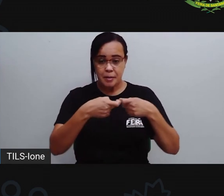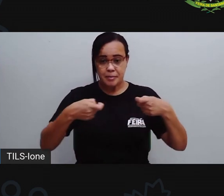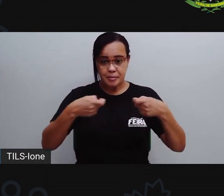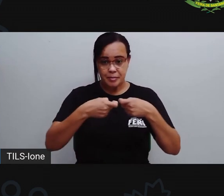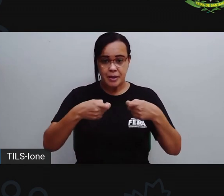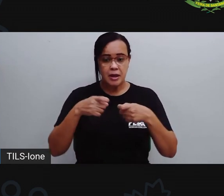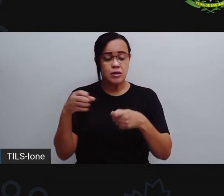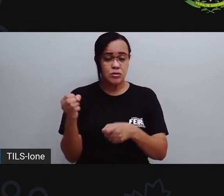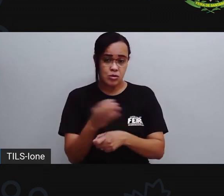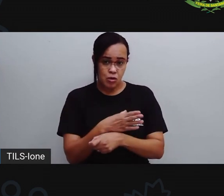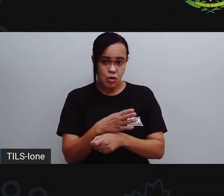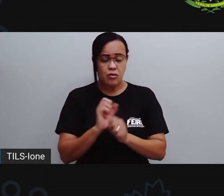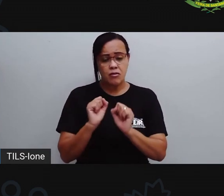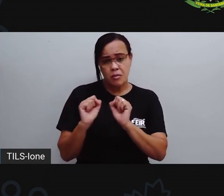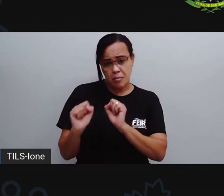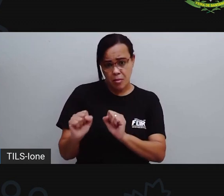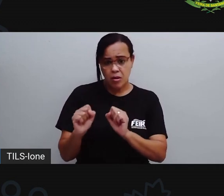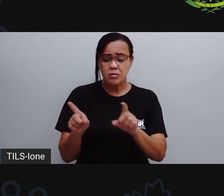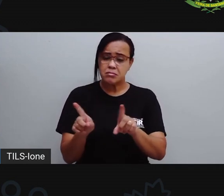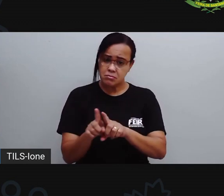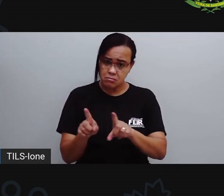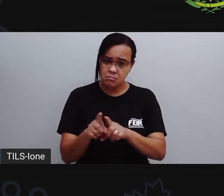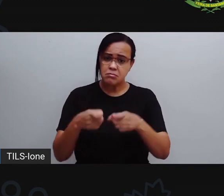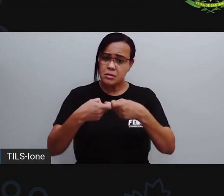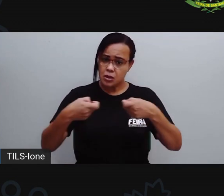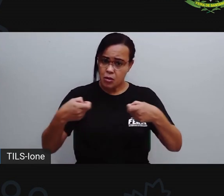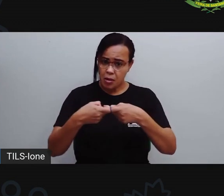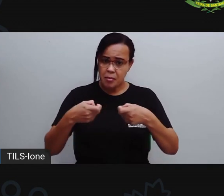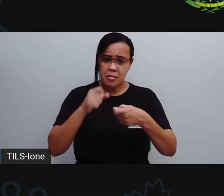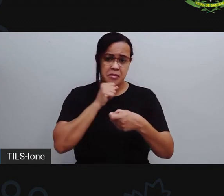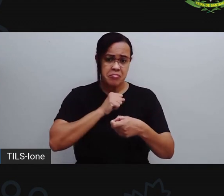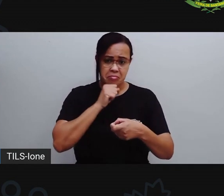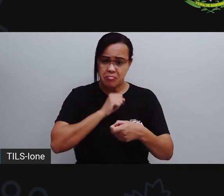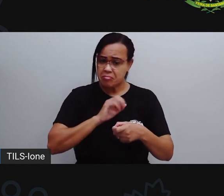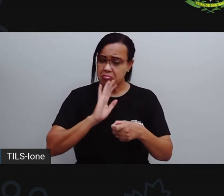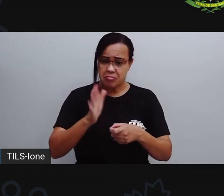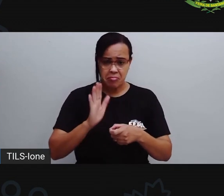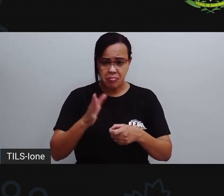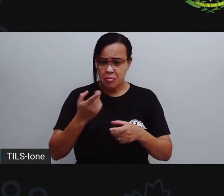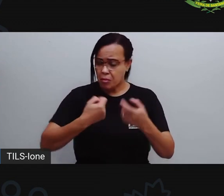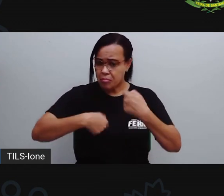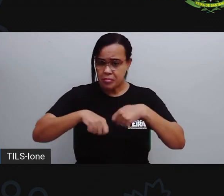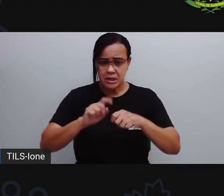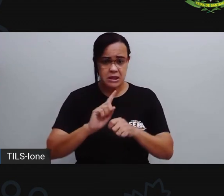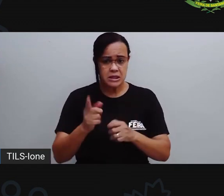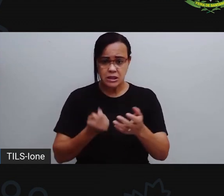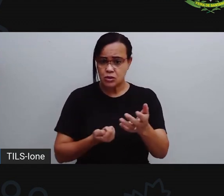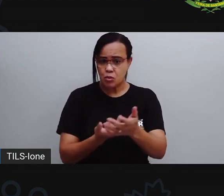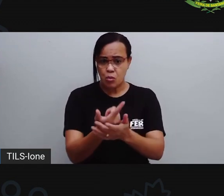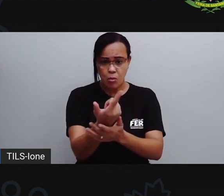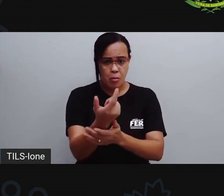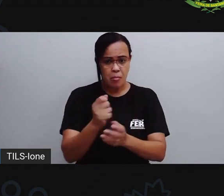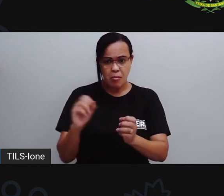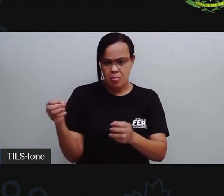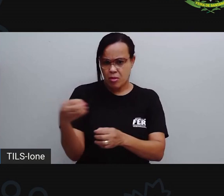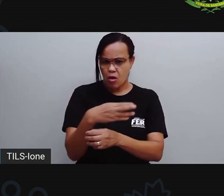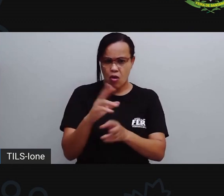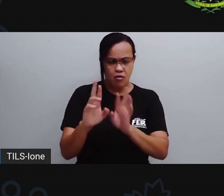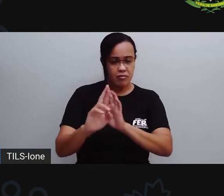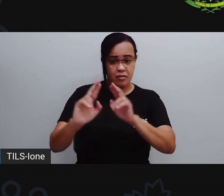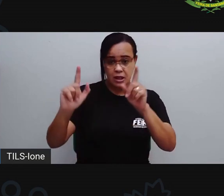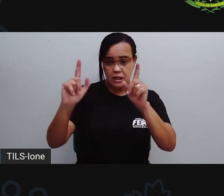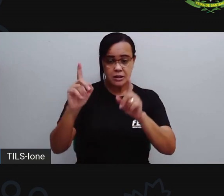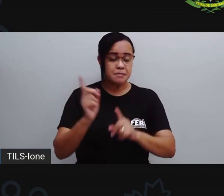poderia customizar uma meia que você já tem em casa, né? Você não precisa comprar uma peça de roupa nova para customizar,